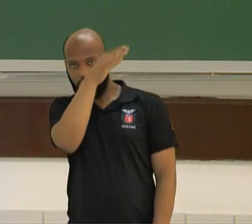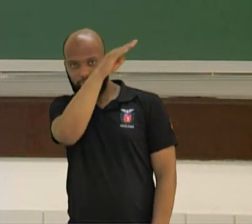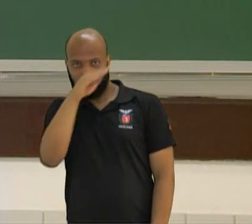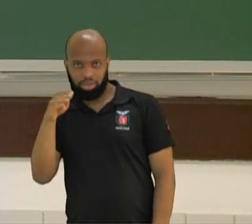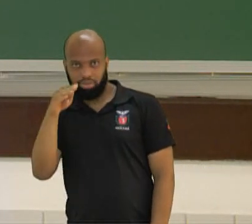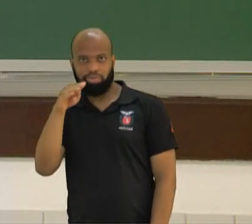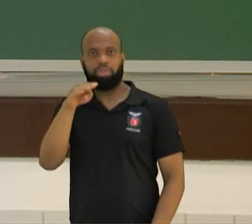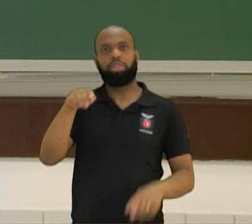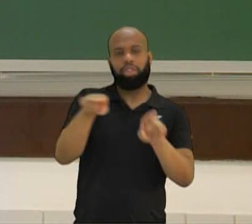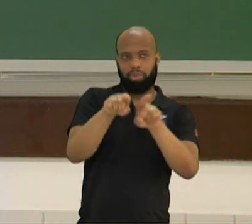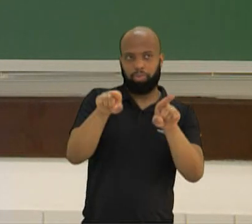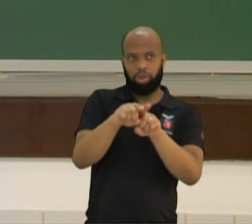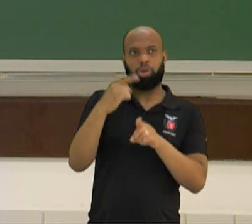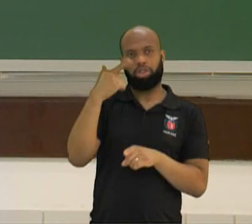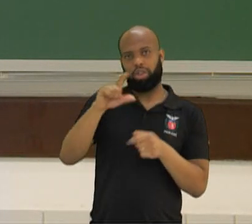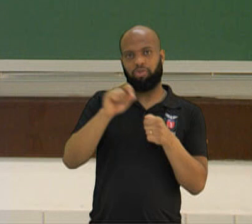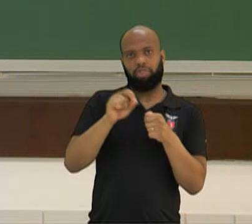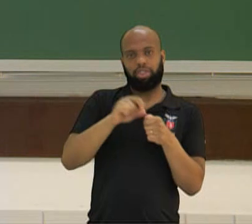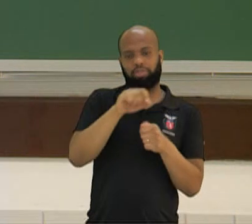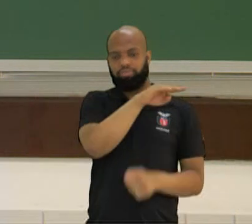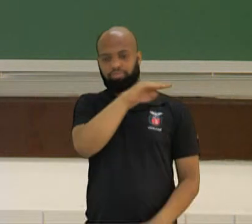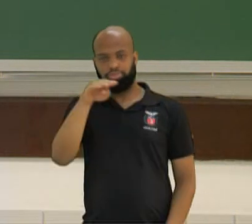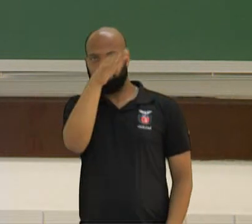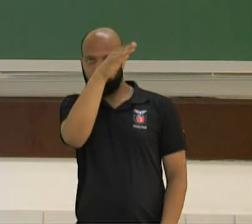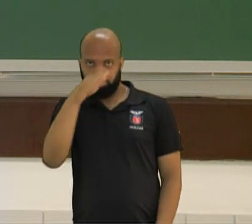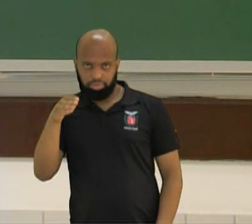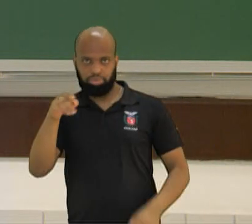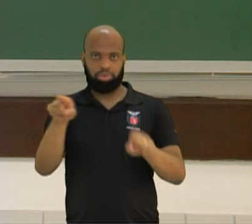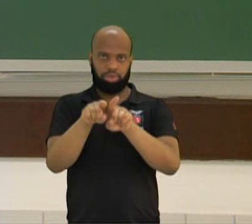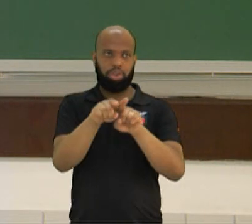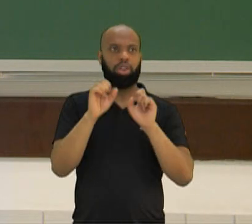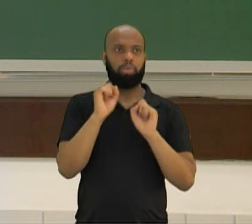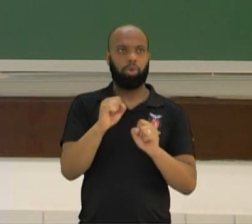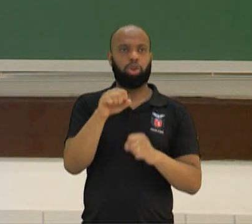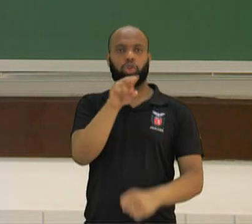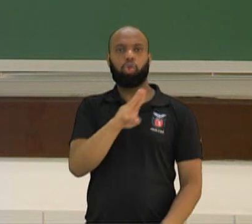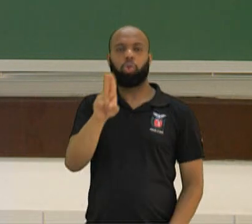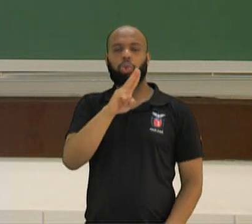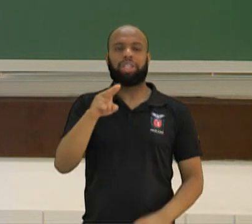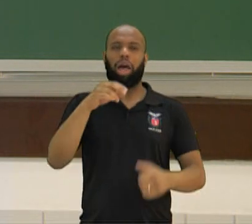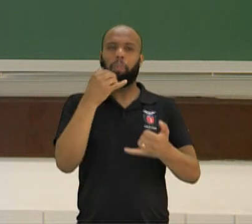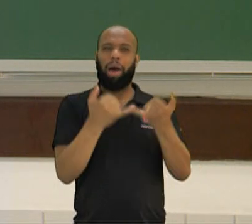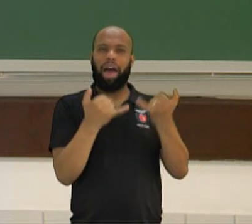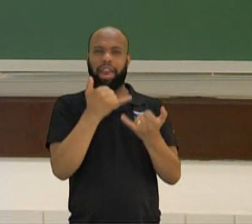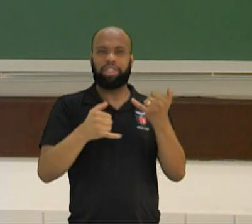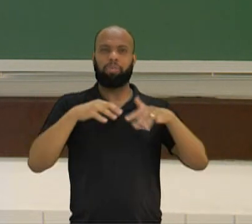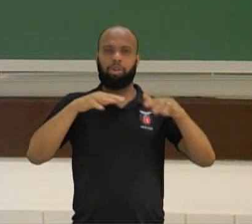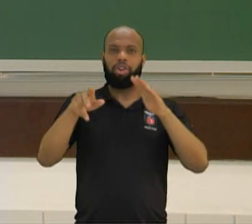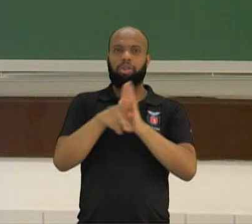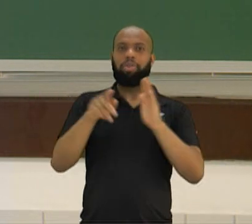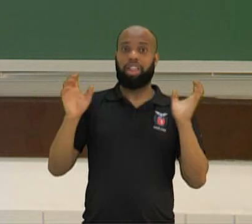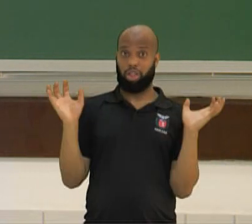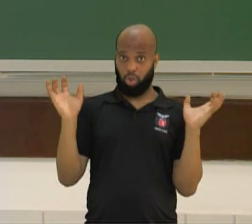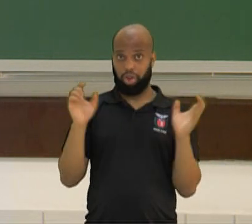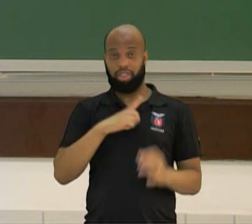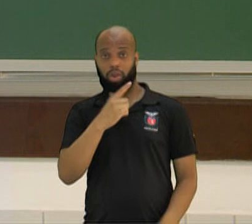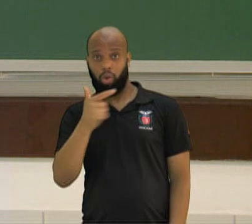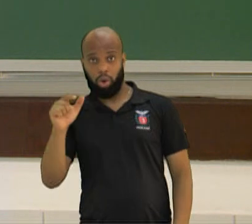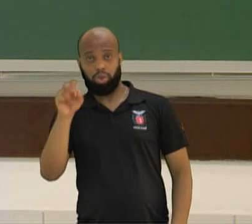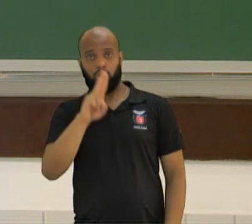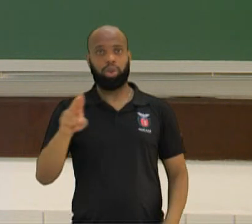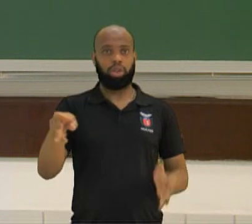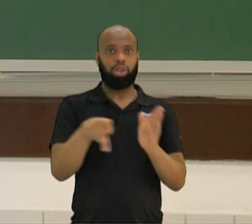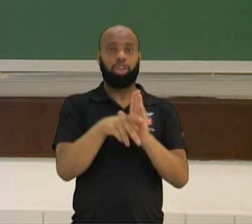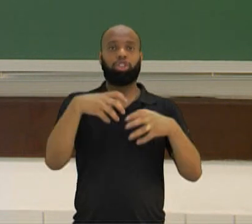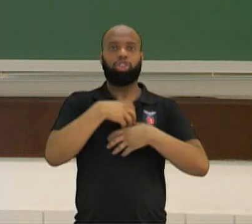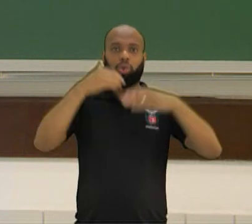vir, né, uma casa usando o movimento da torre e uma casa realizando o movimento do